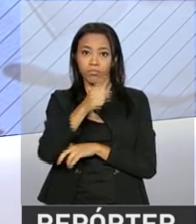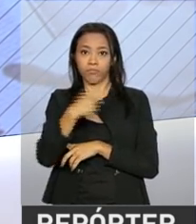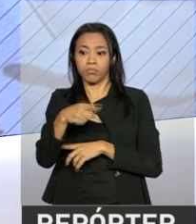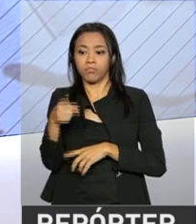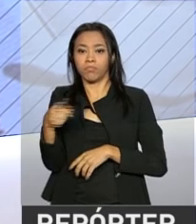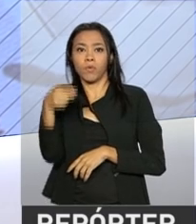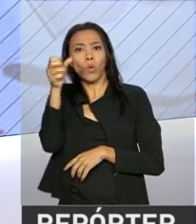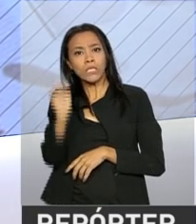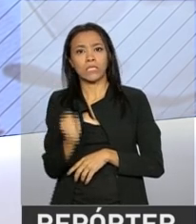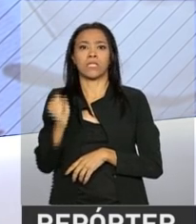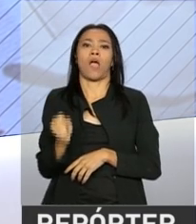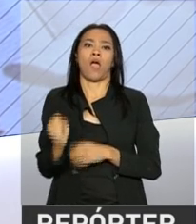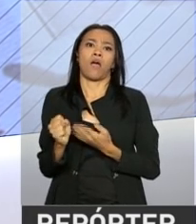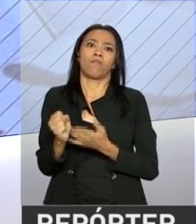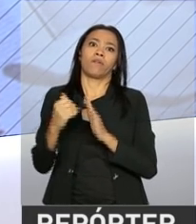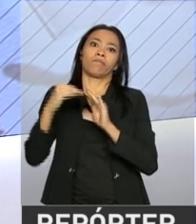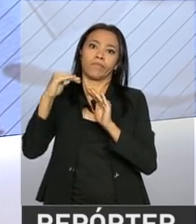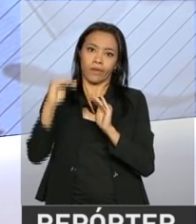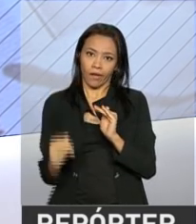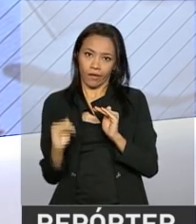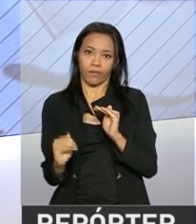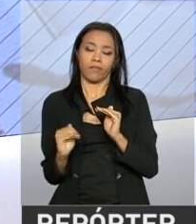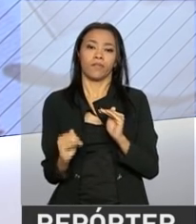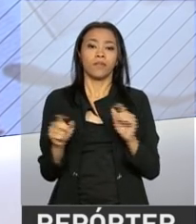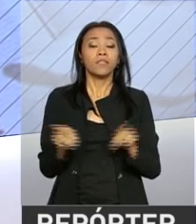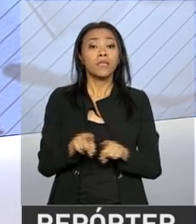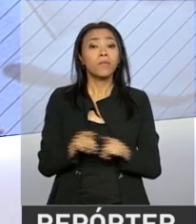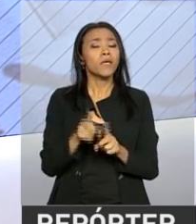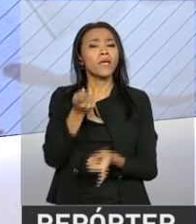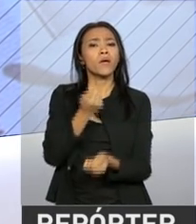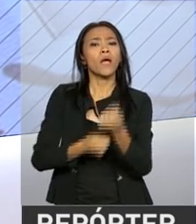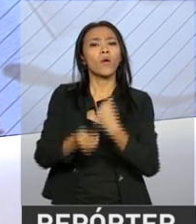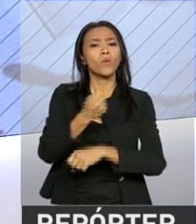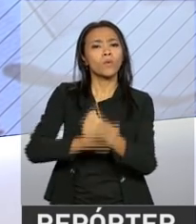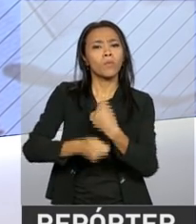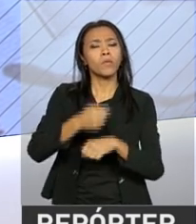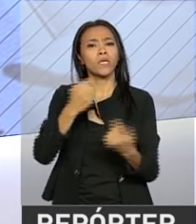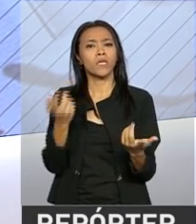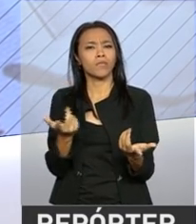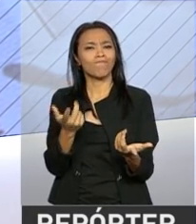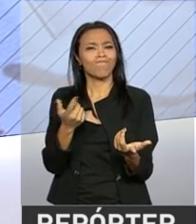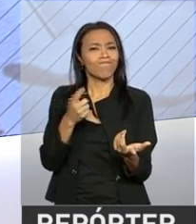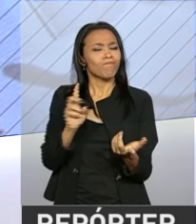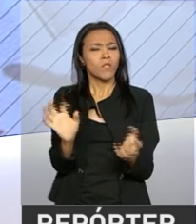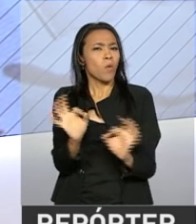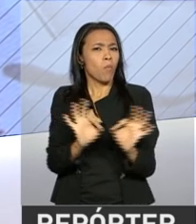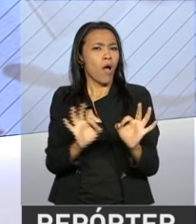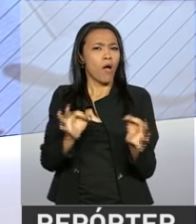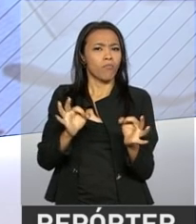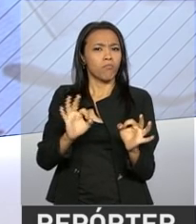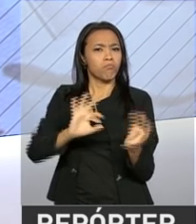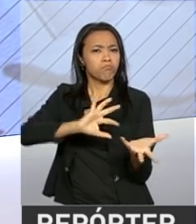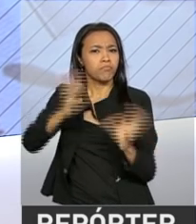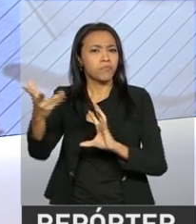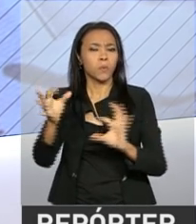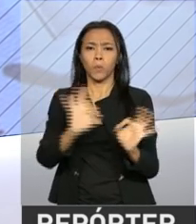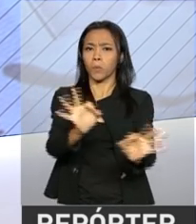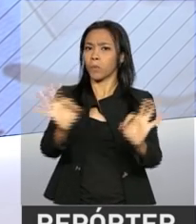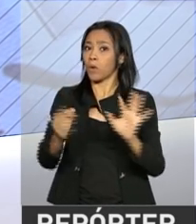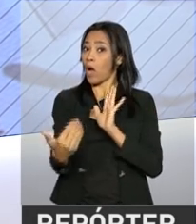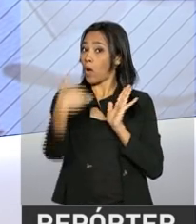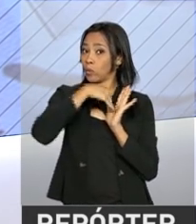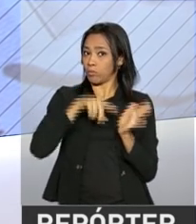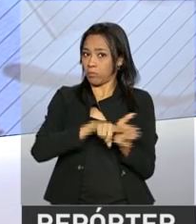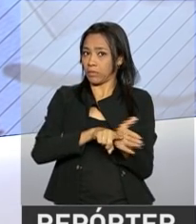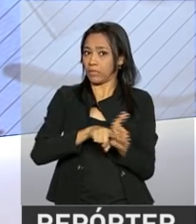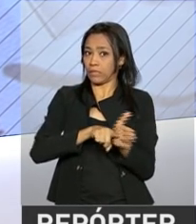do indicador oficial da inflação e sobre o crescimento da economia as estimativas não foram alter desde o último levantamento e